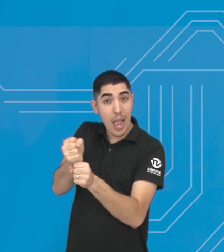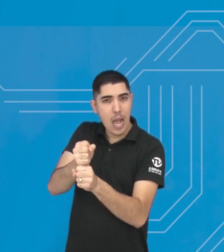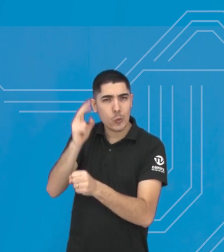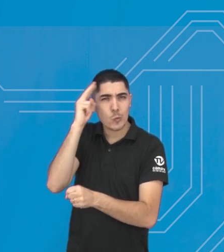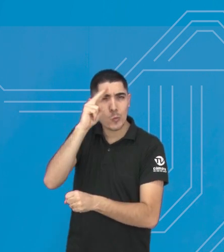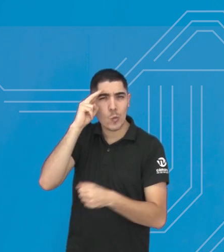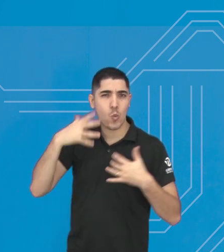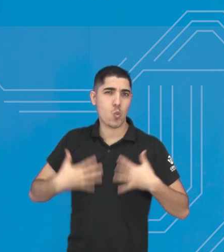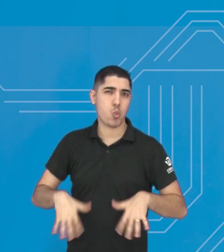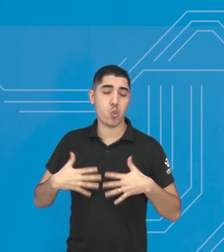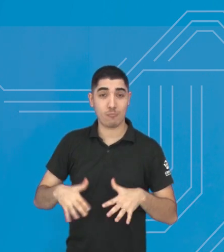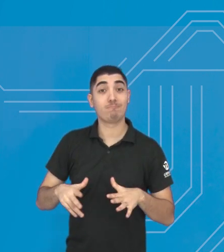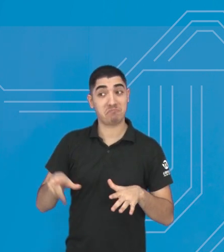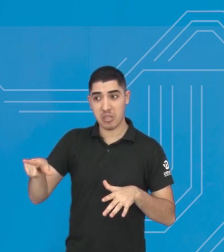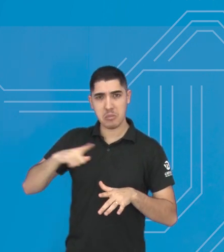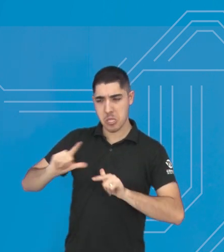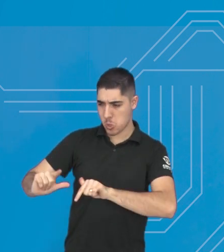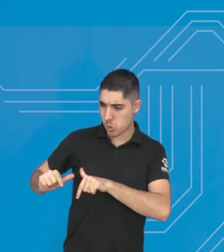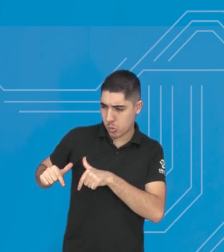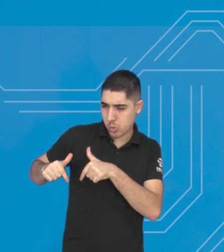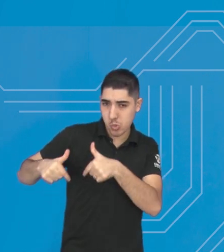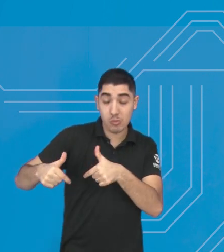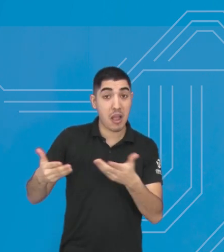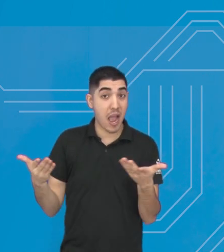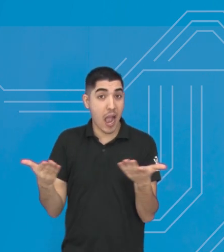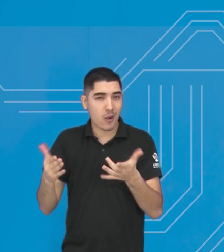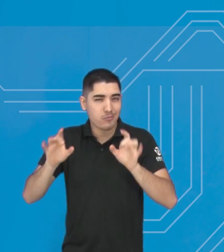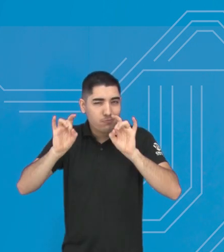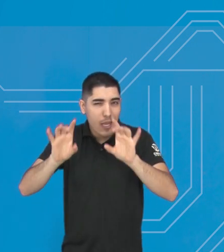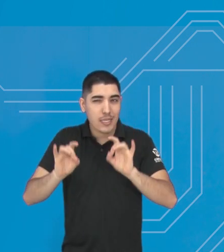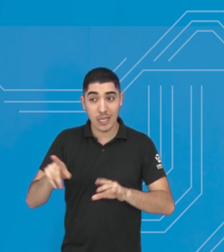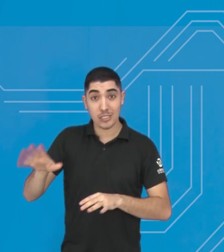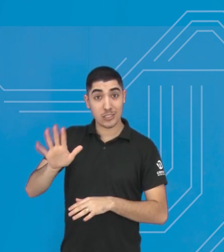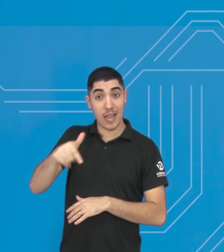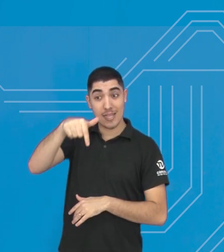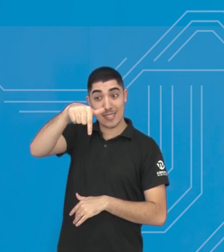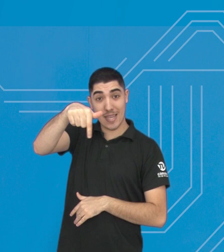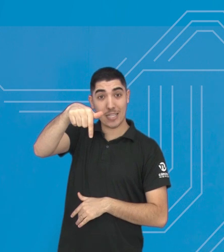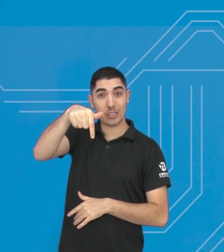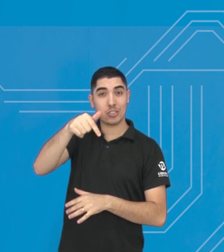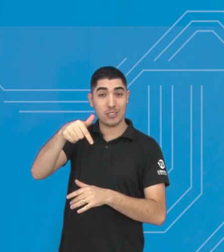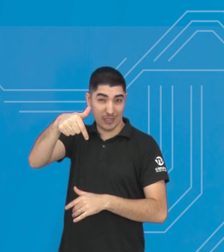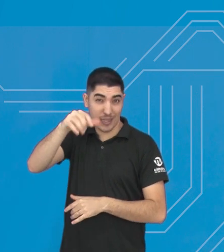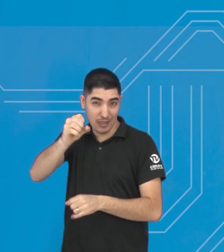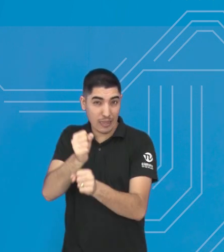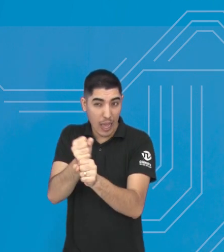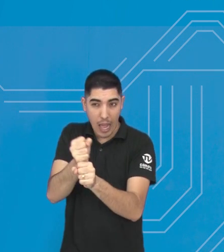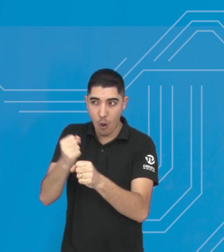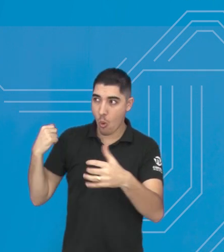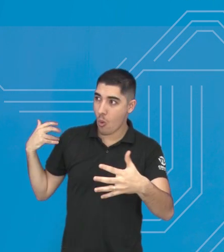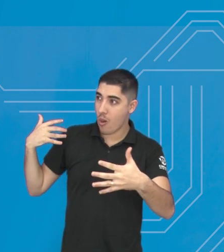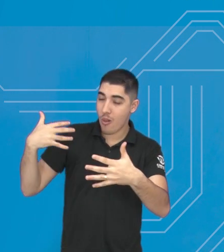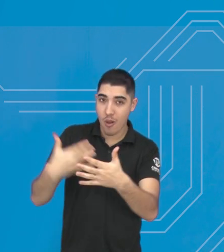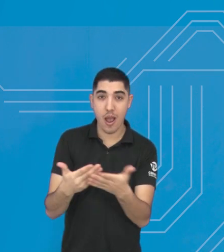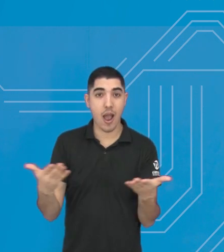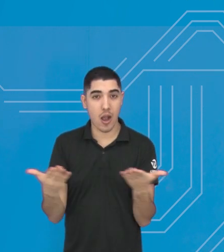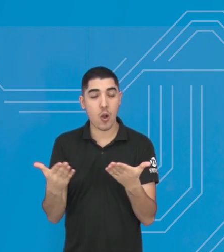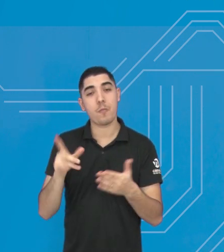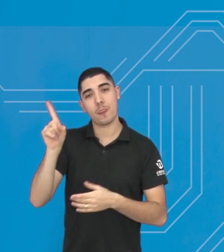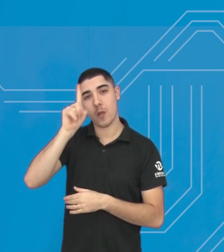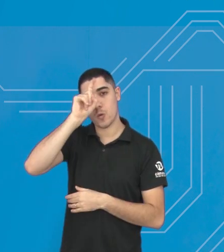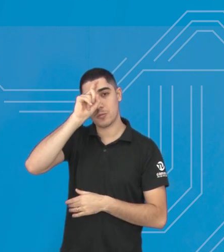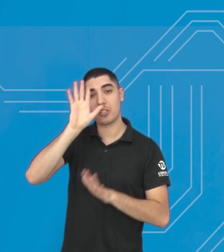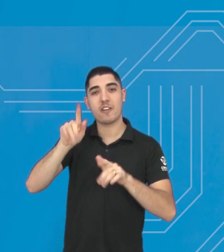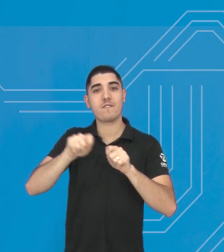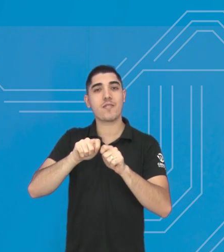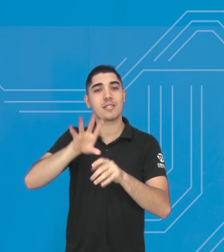uma história marcada por muitos momentos de superação. Para celebrar essas 7 décadas de serviço prestados à população de São